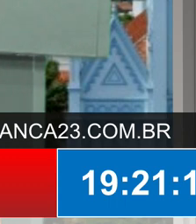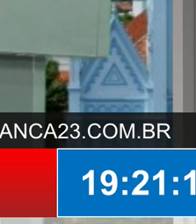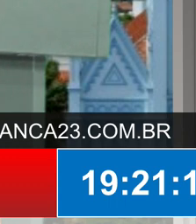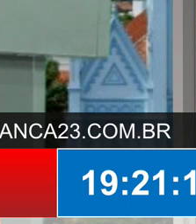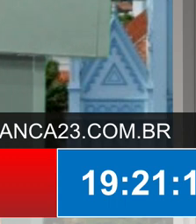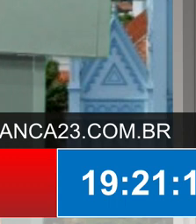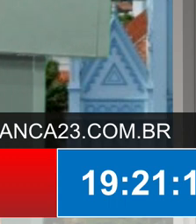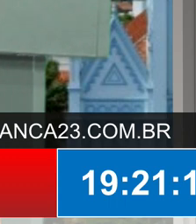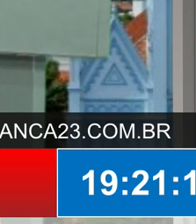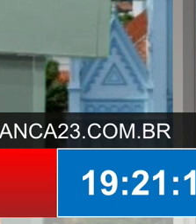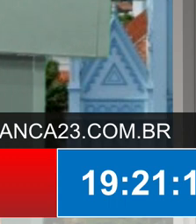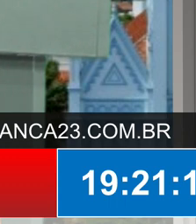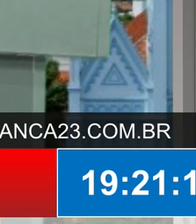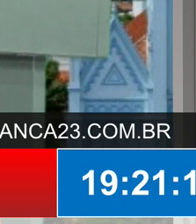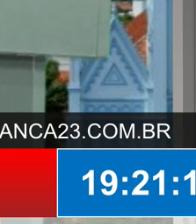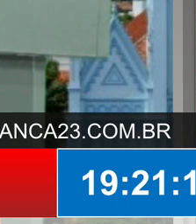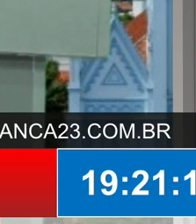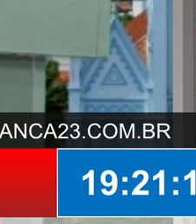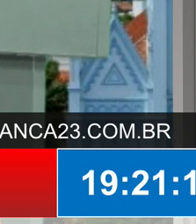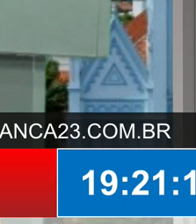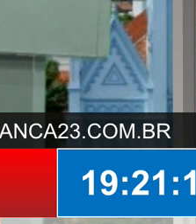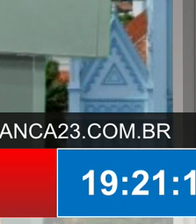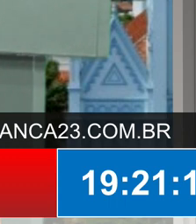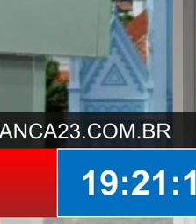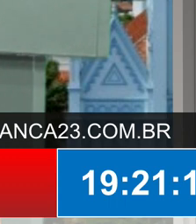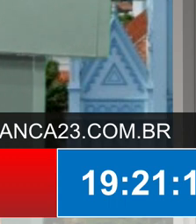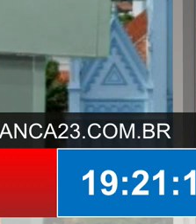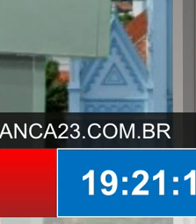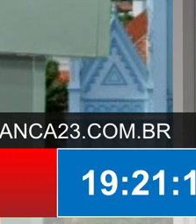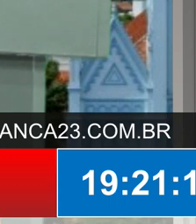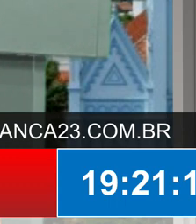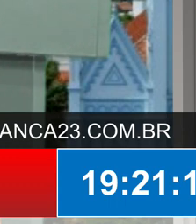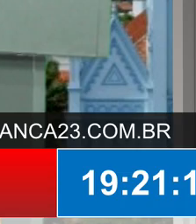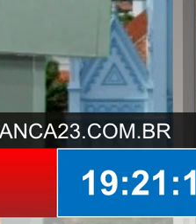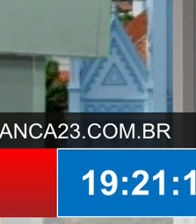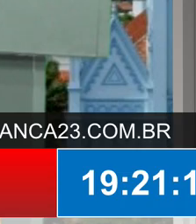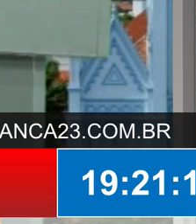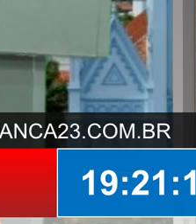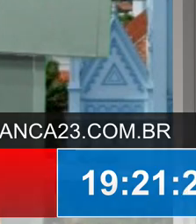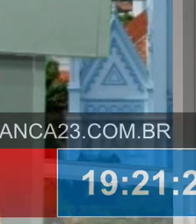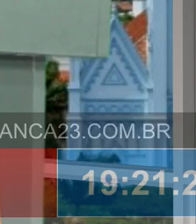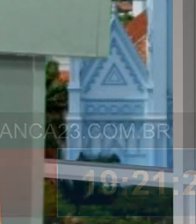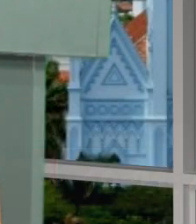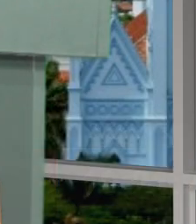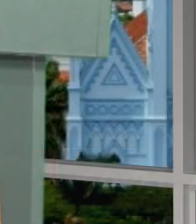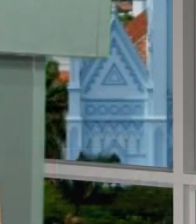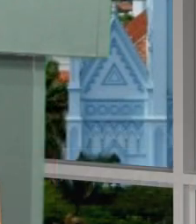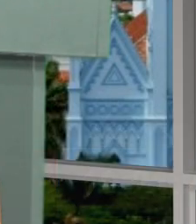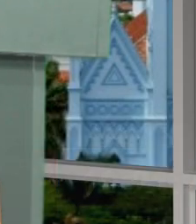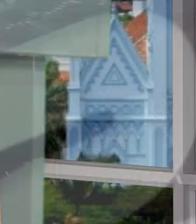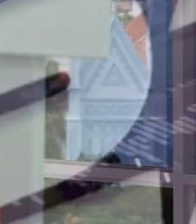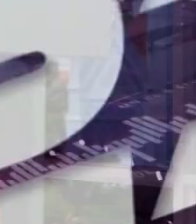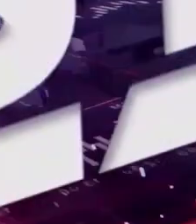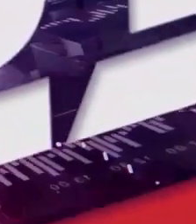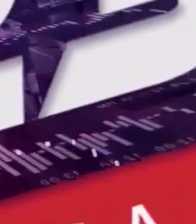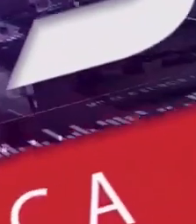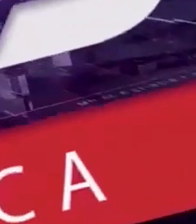7:21 mais uma paradinha rápida e na sequência tem as informações do mundo da bola até já